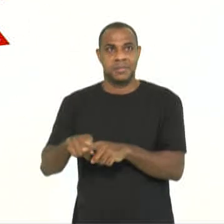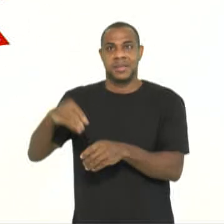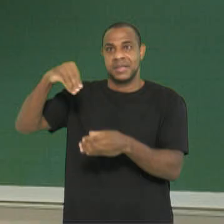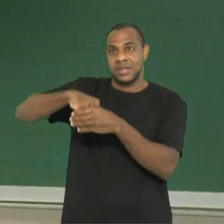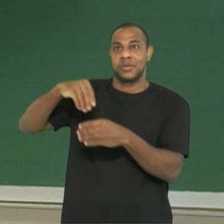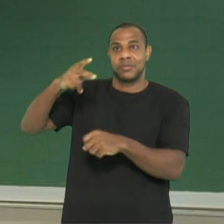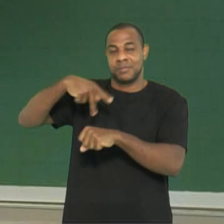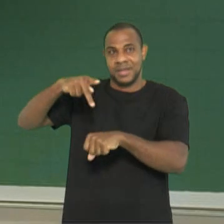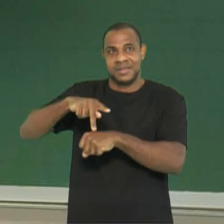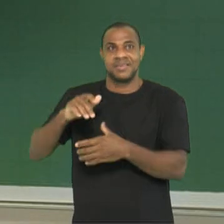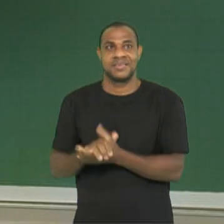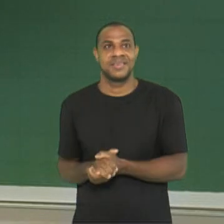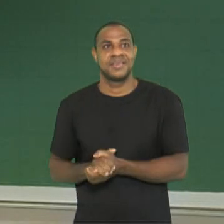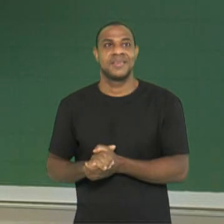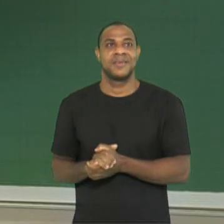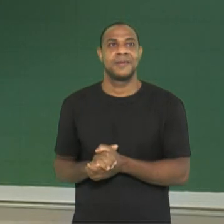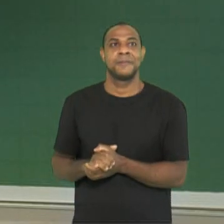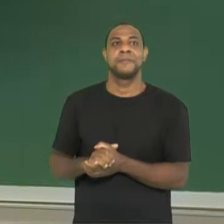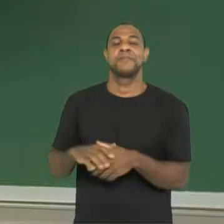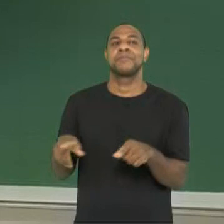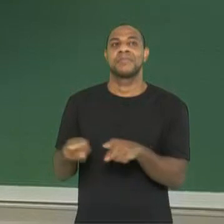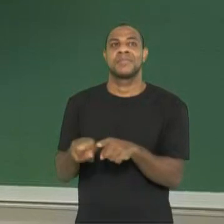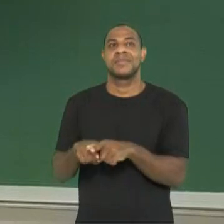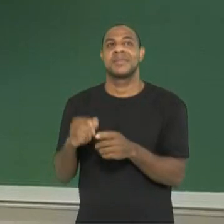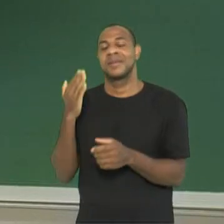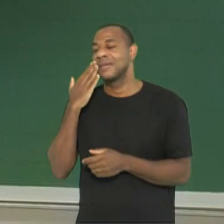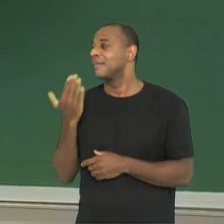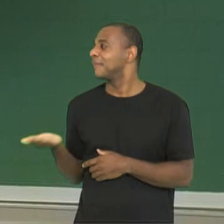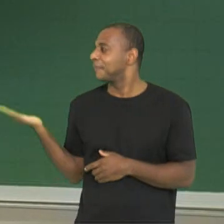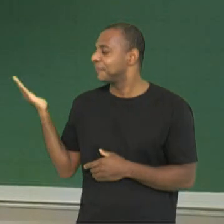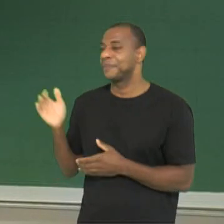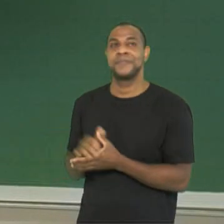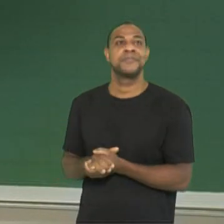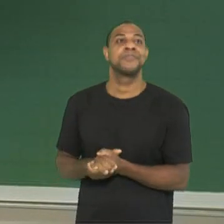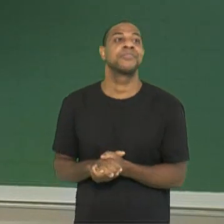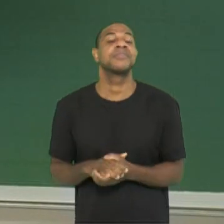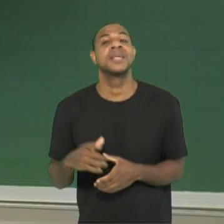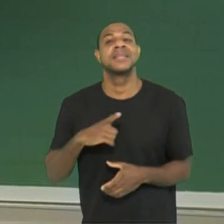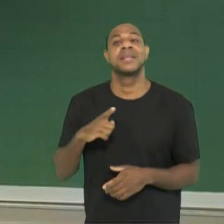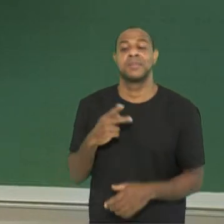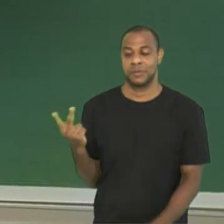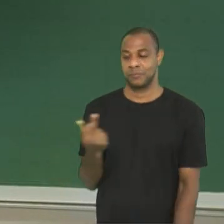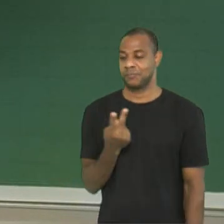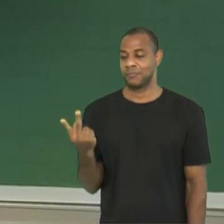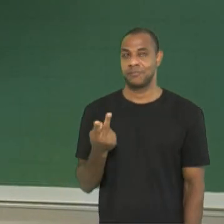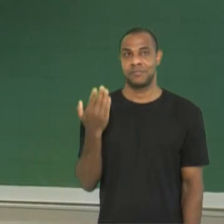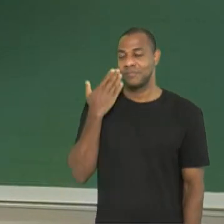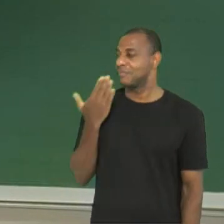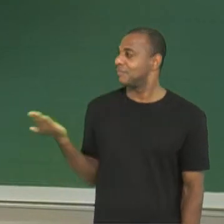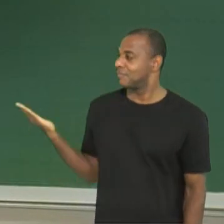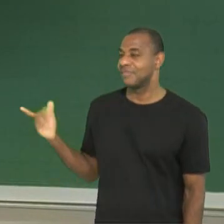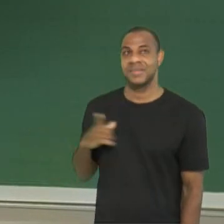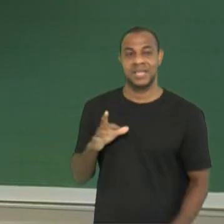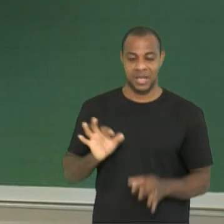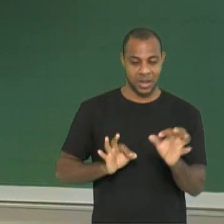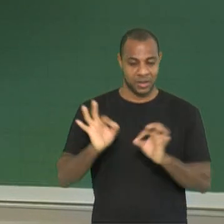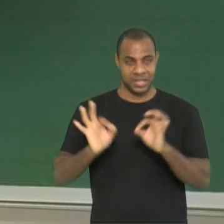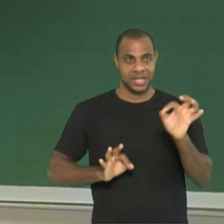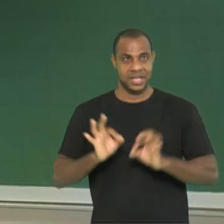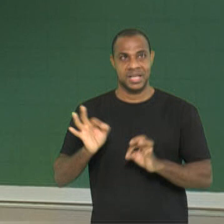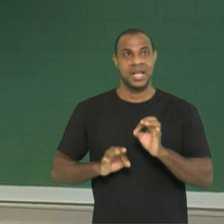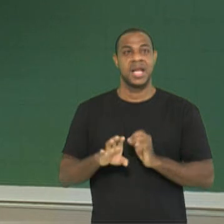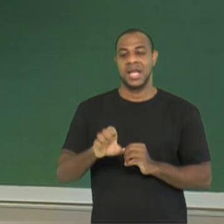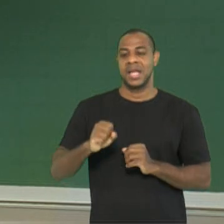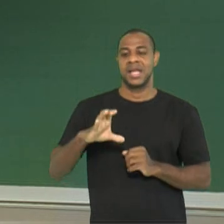país, as esferas nacionais e a esfera global. Então nós temos essa organização de